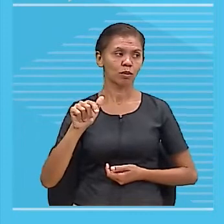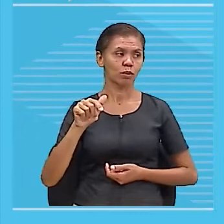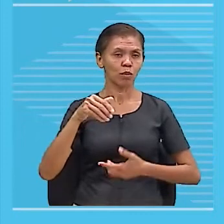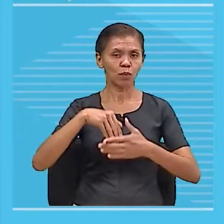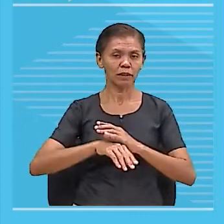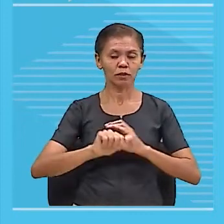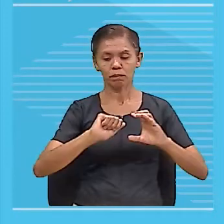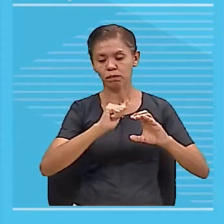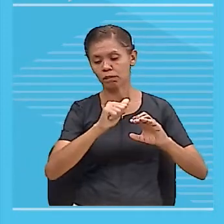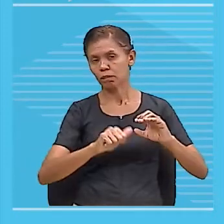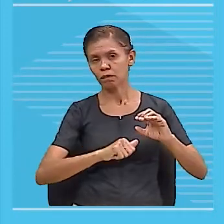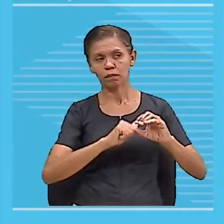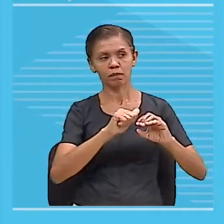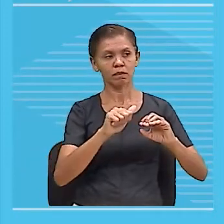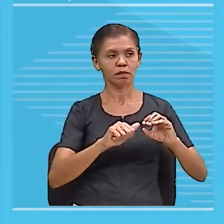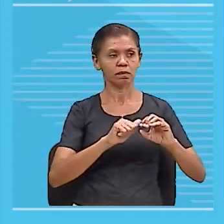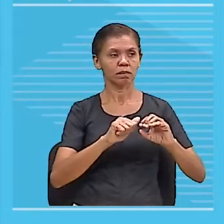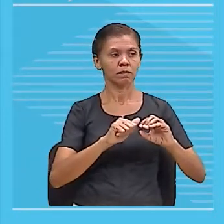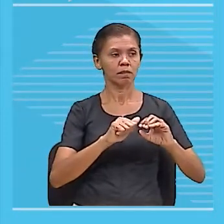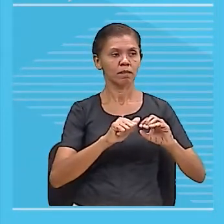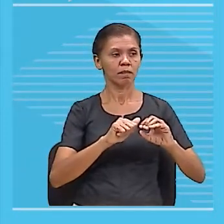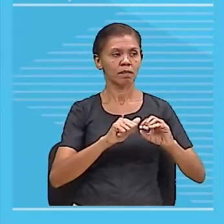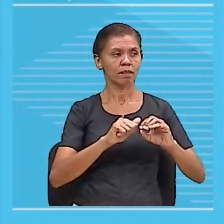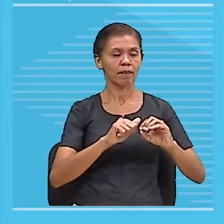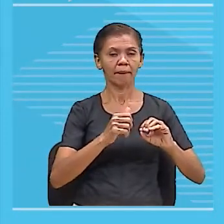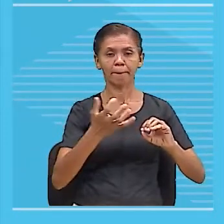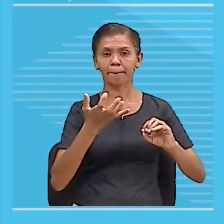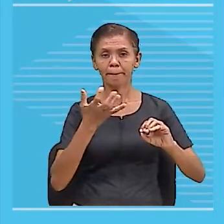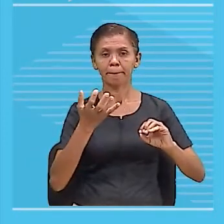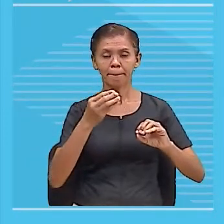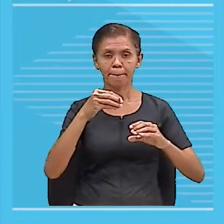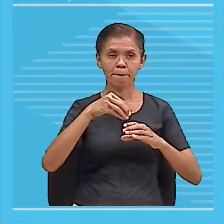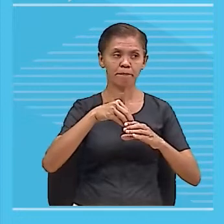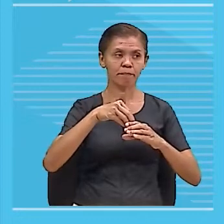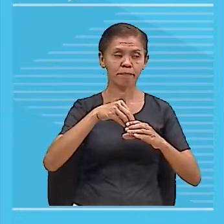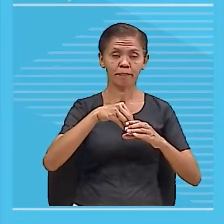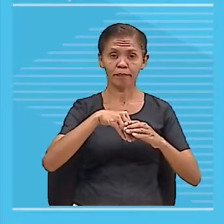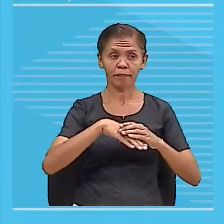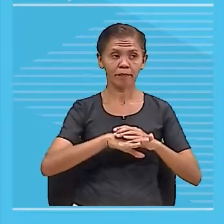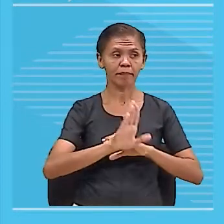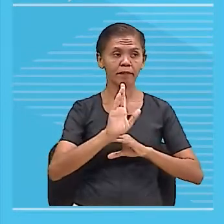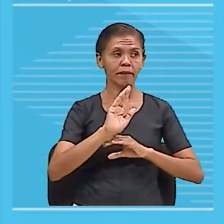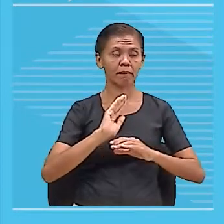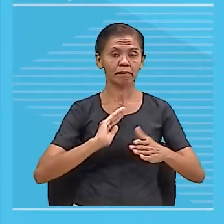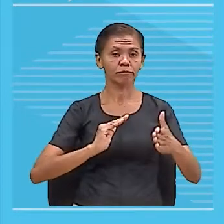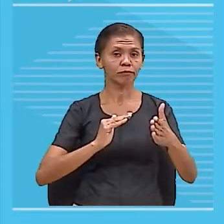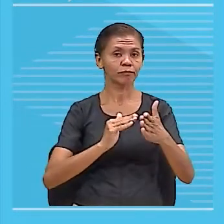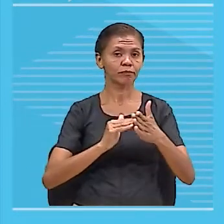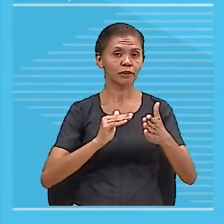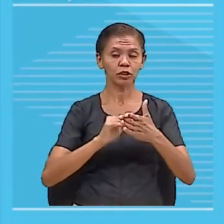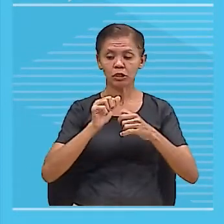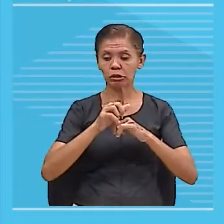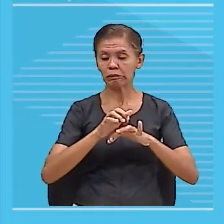armazenador de cargas, como ele é. E eu quero armazenar essas cargas impedindo que elas saiam para o